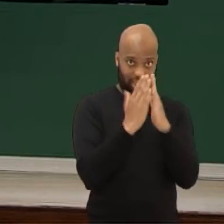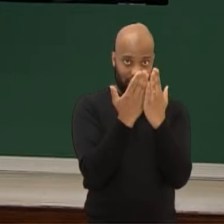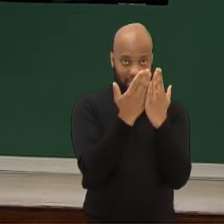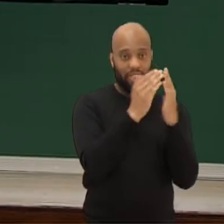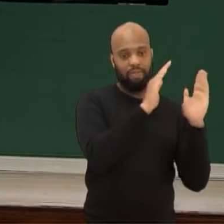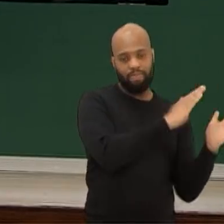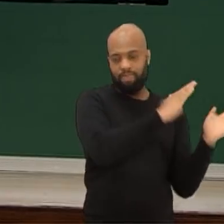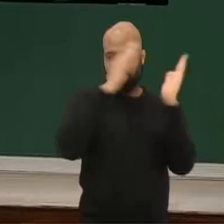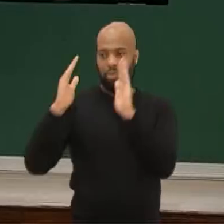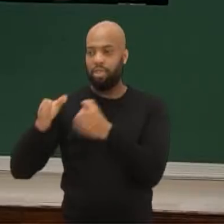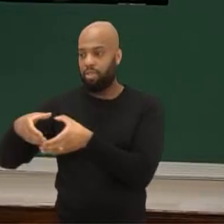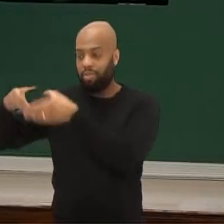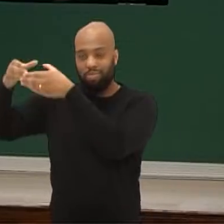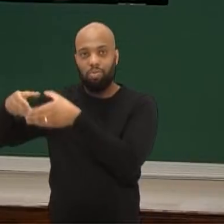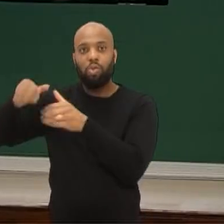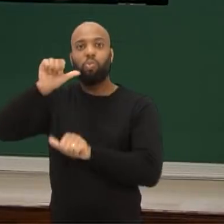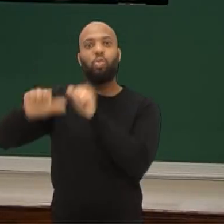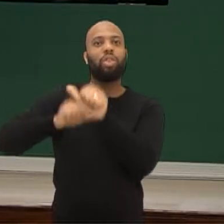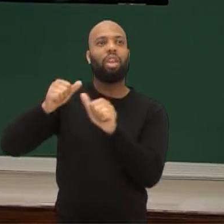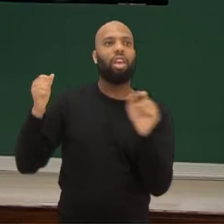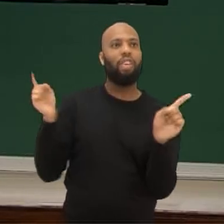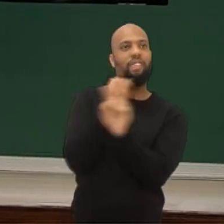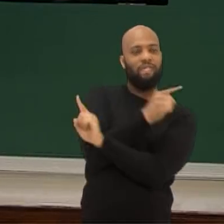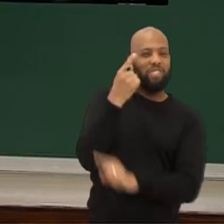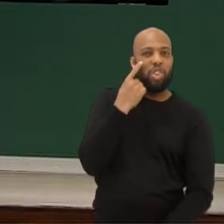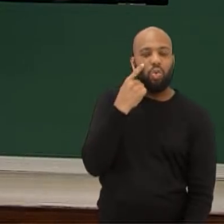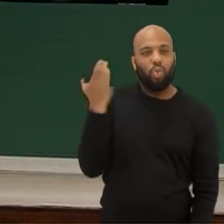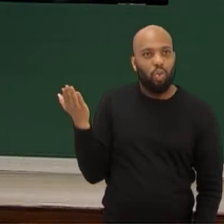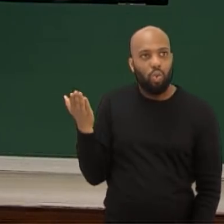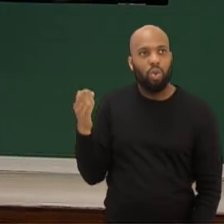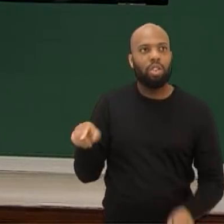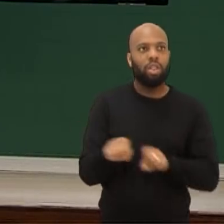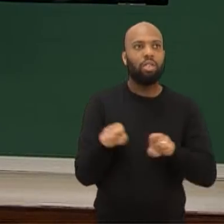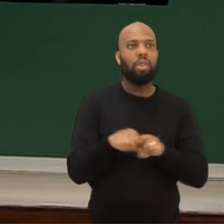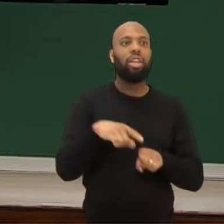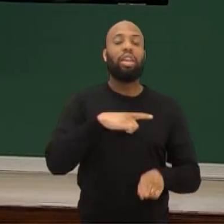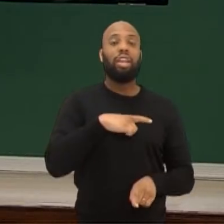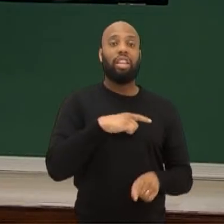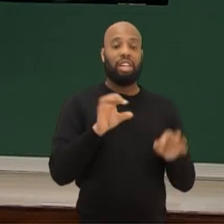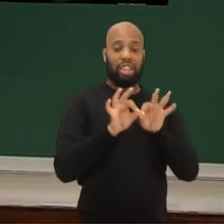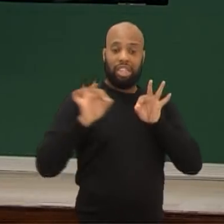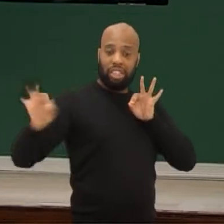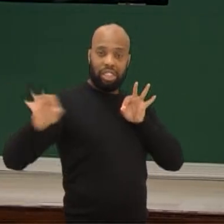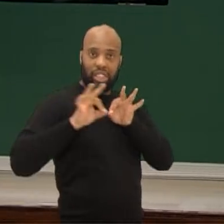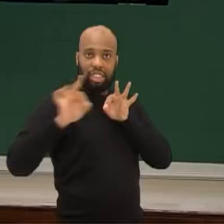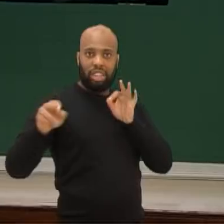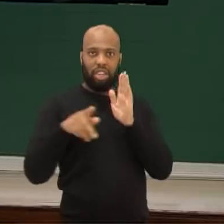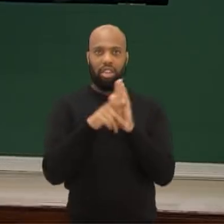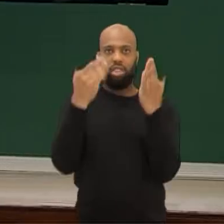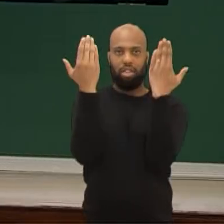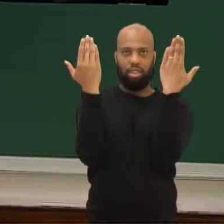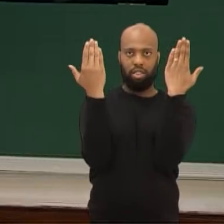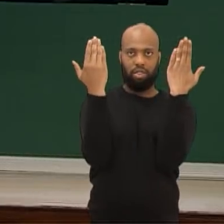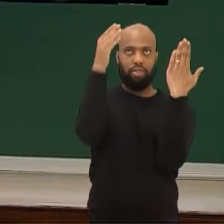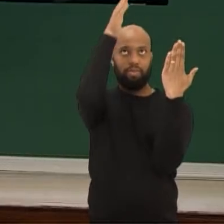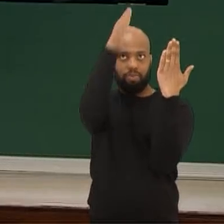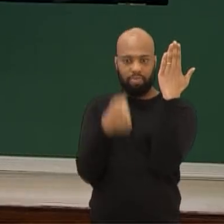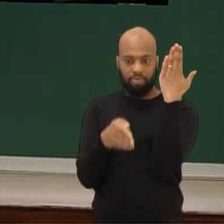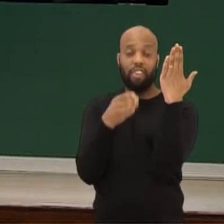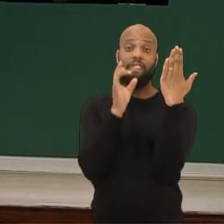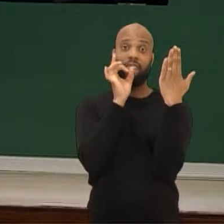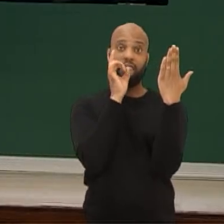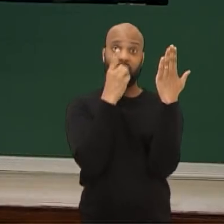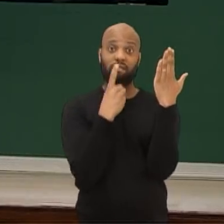ter 3 risquinhos. E assim sucessivamente. A distância entre o eixo, que é essa linha